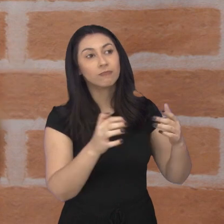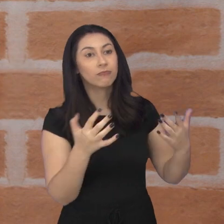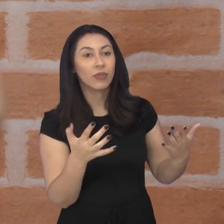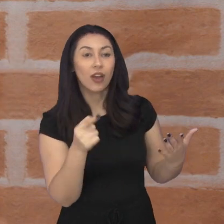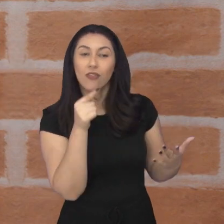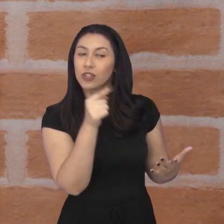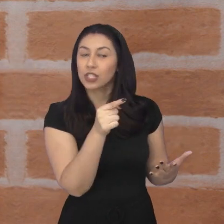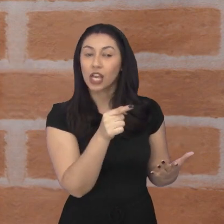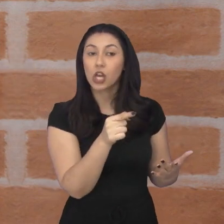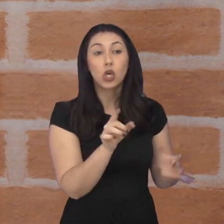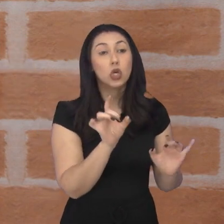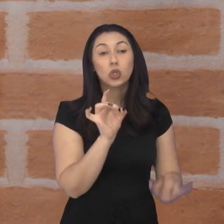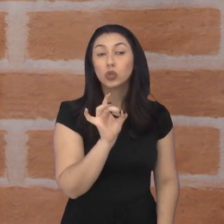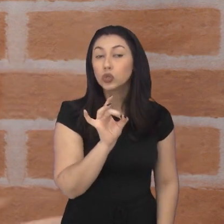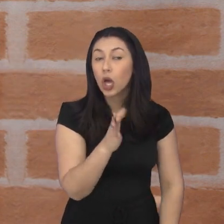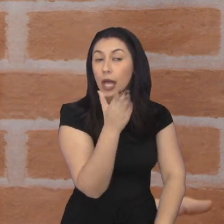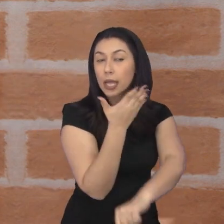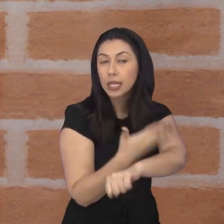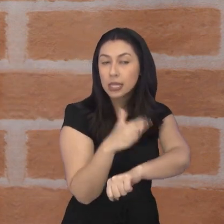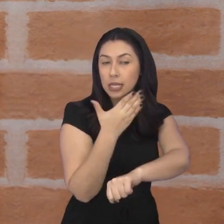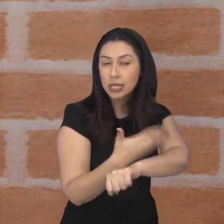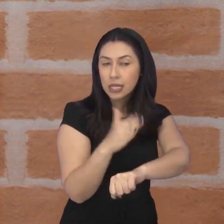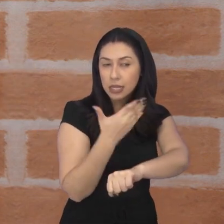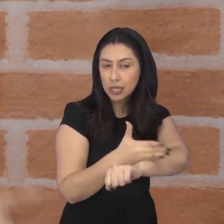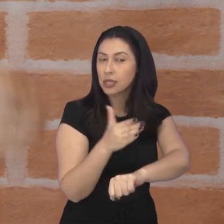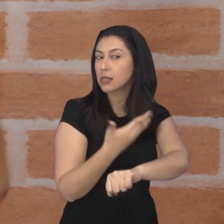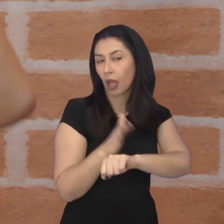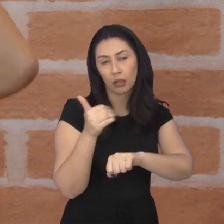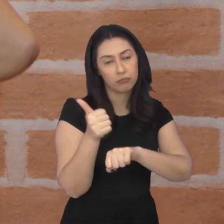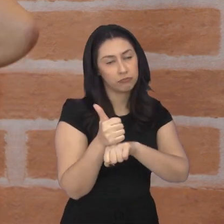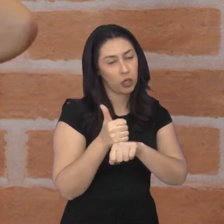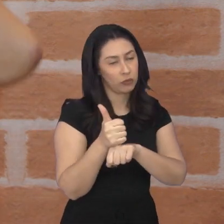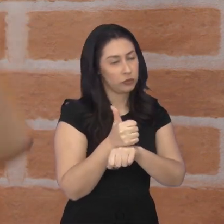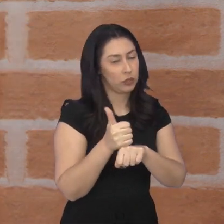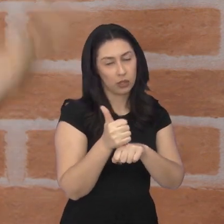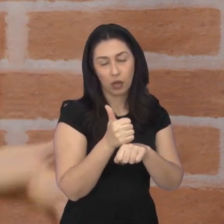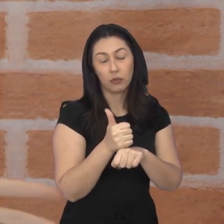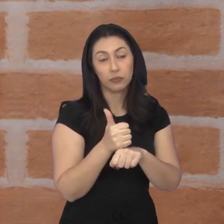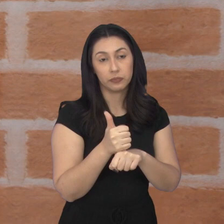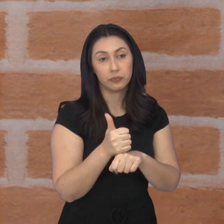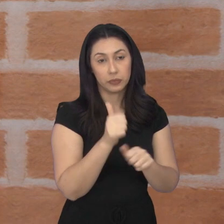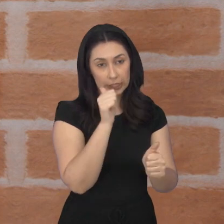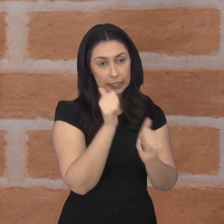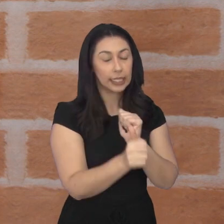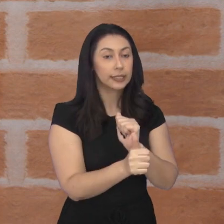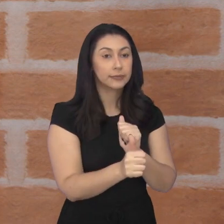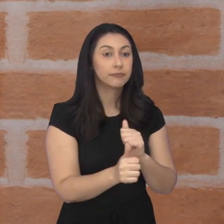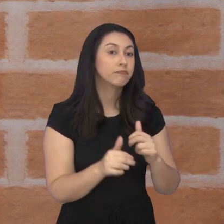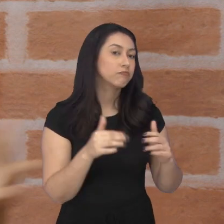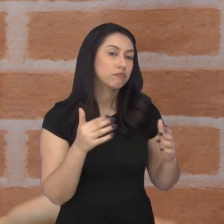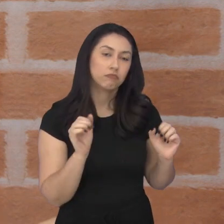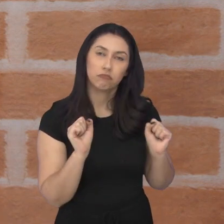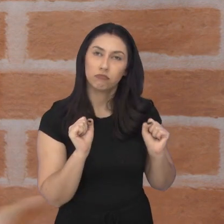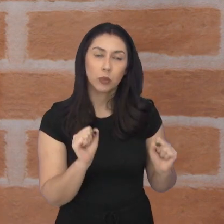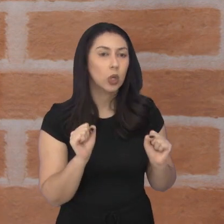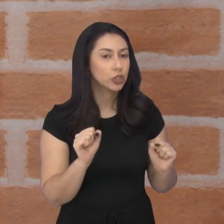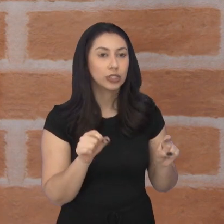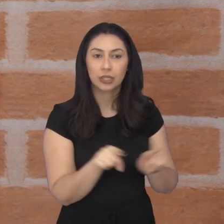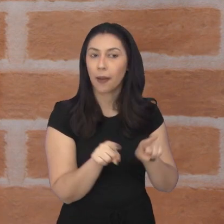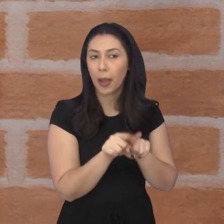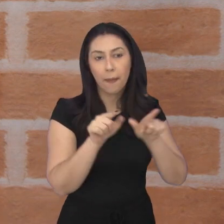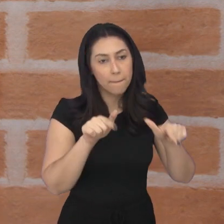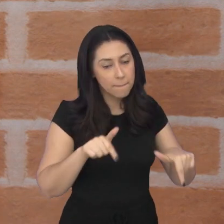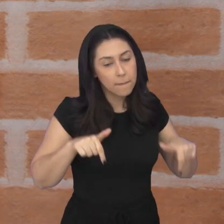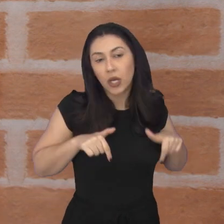fica exclusivamente treinando, né, como atleta profissional, e aí você pode receber